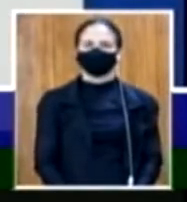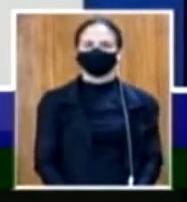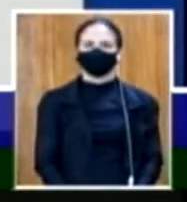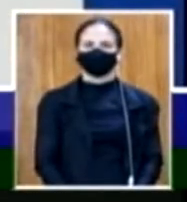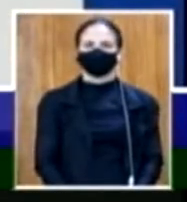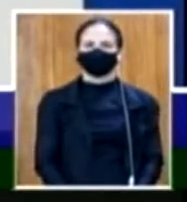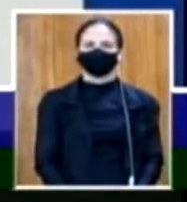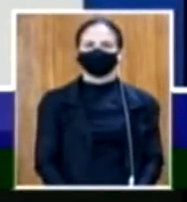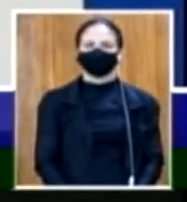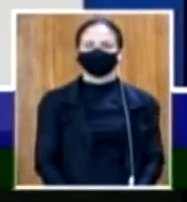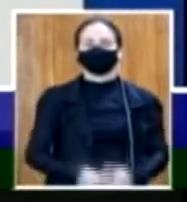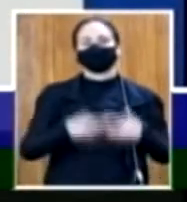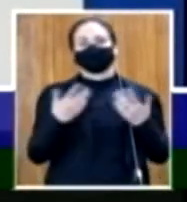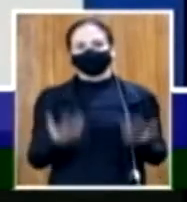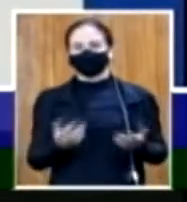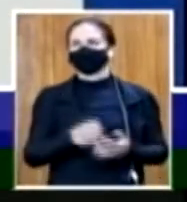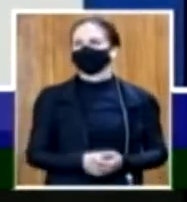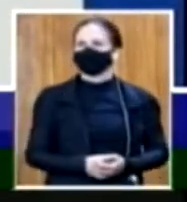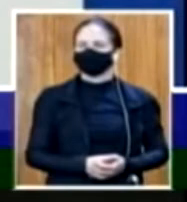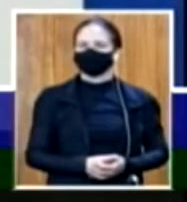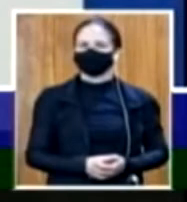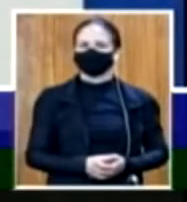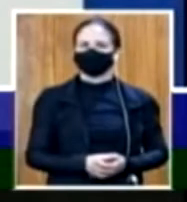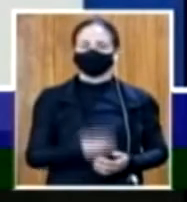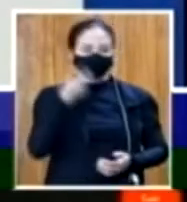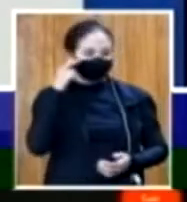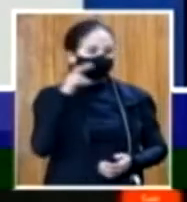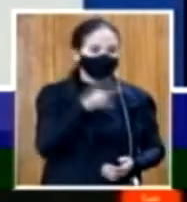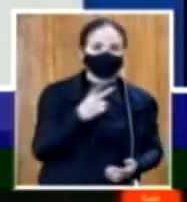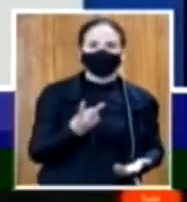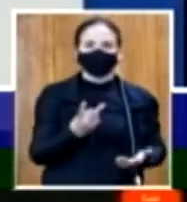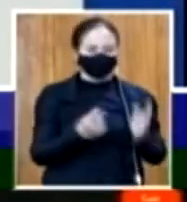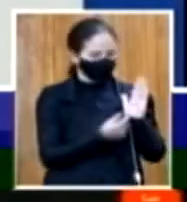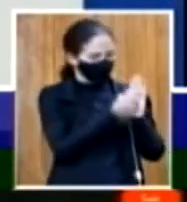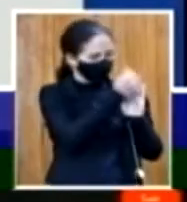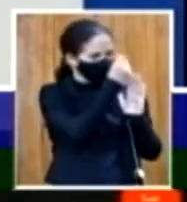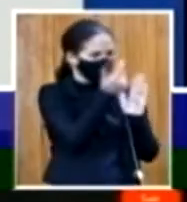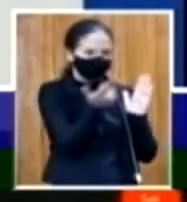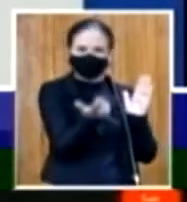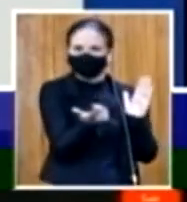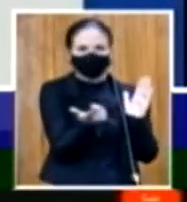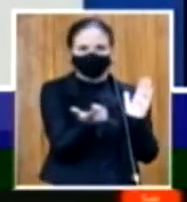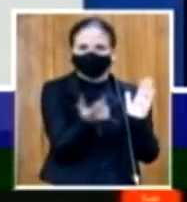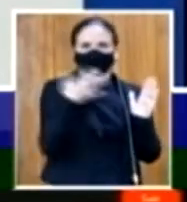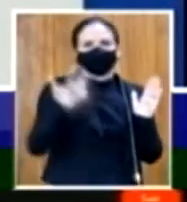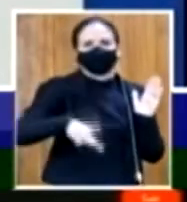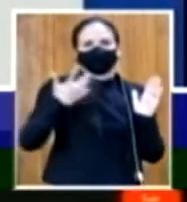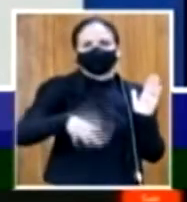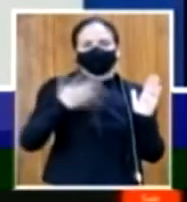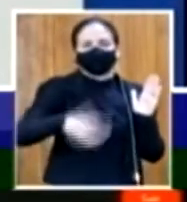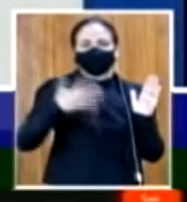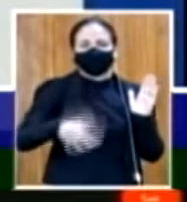Bom, esta é a questão que nós temos hoje, né? Uma carga tributária alta e desequilibrada. Por